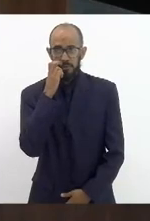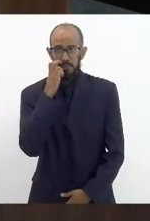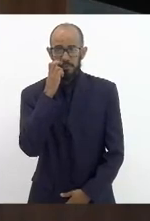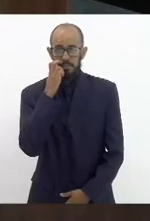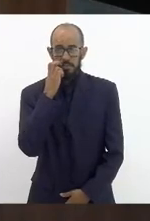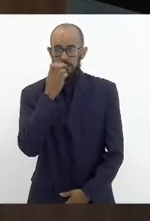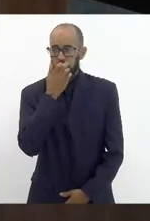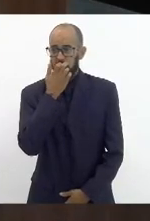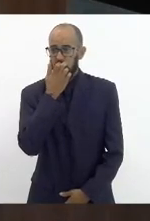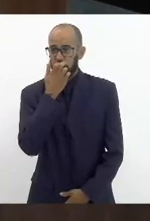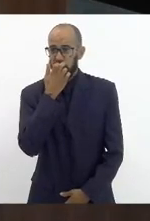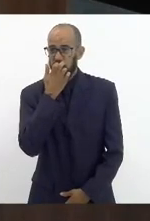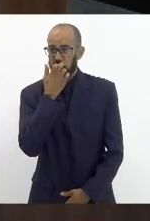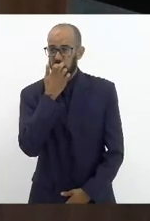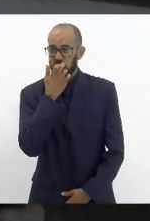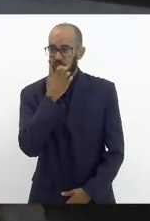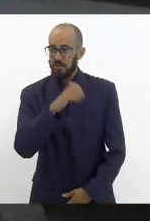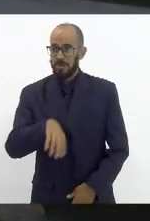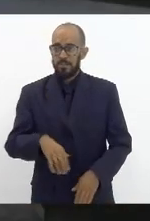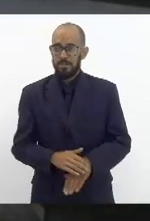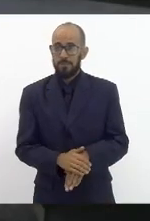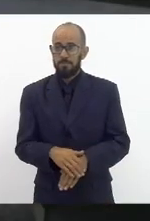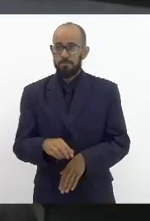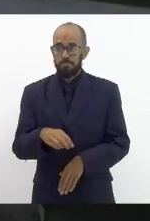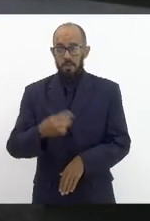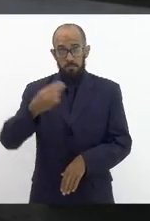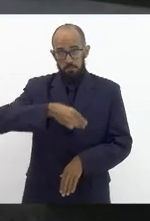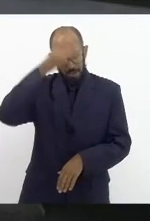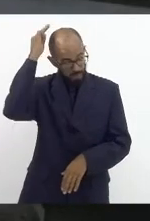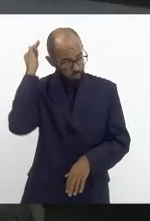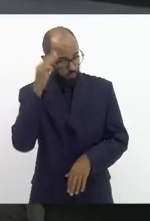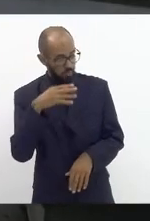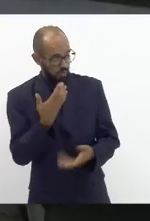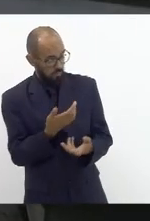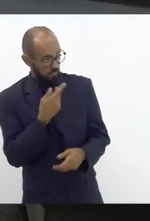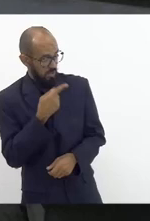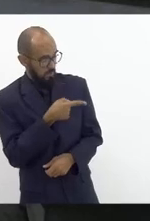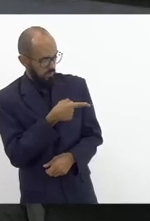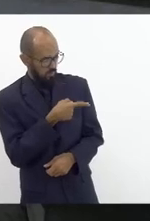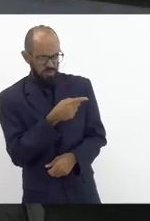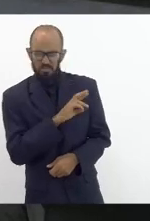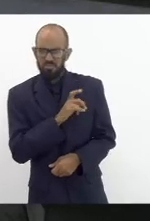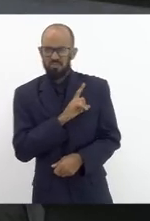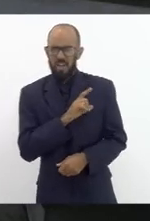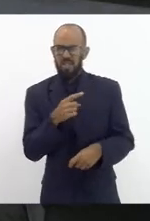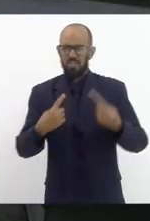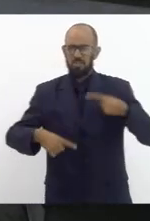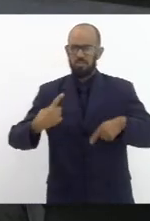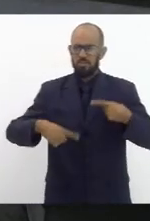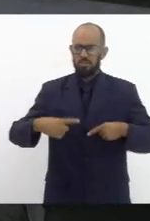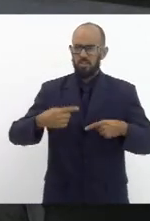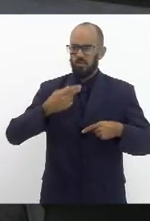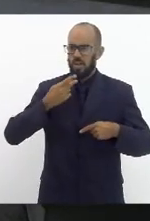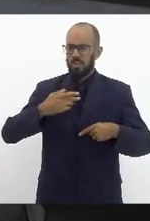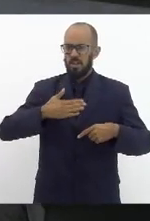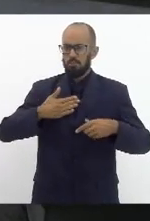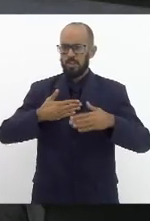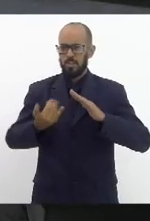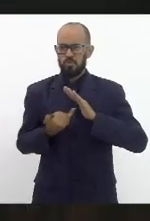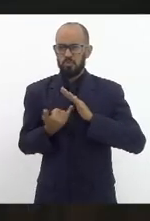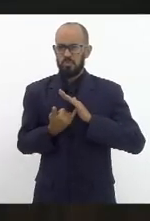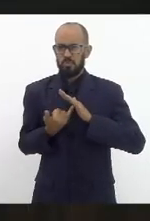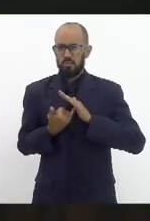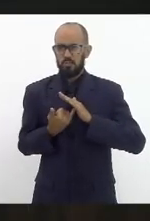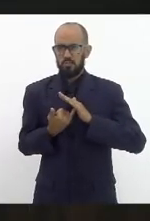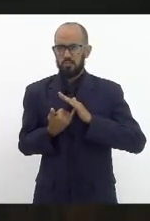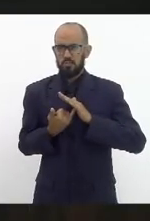Ô, Márcio, eu vi nos olhos dessas pessoas, sem politicagem, gente, que estou falando da minha instituição.